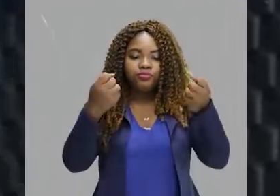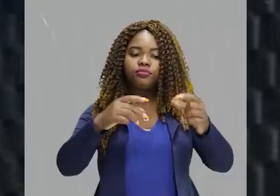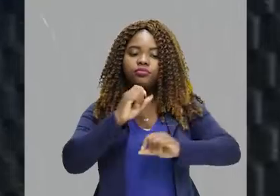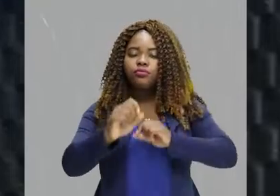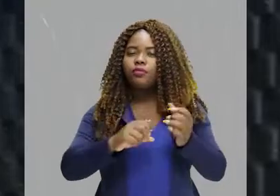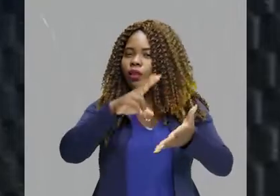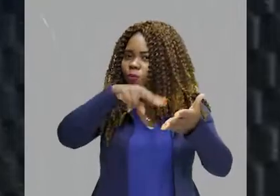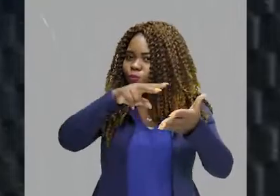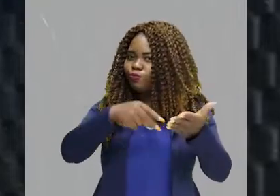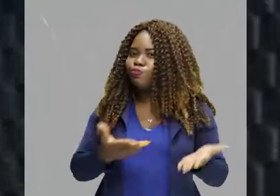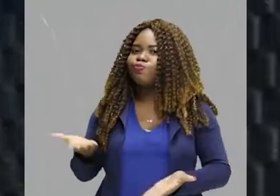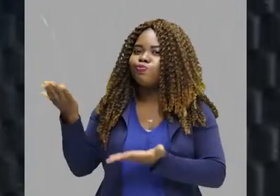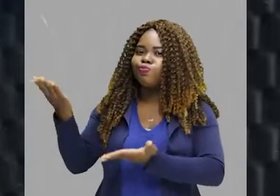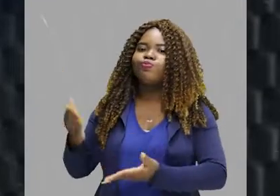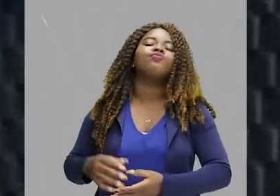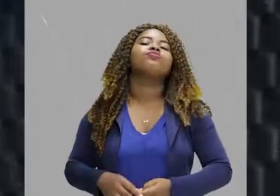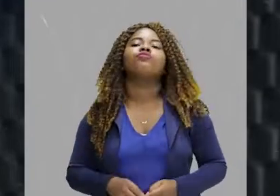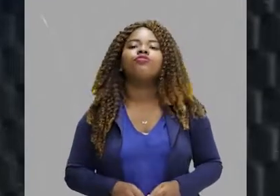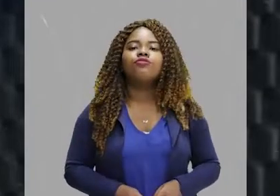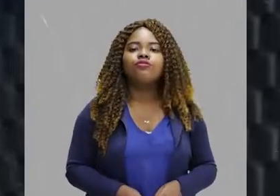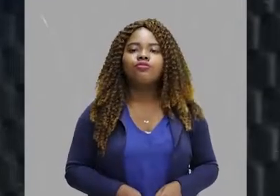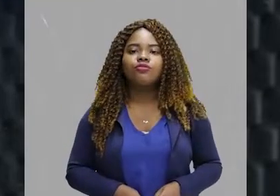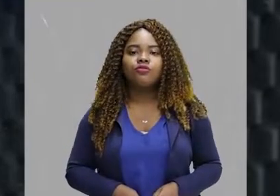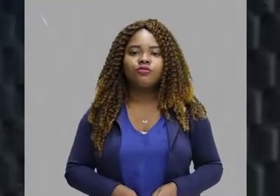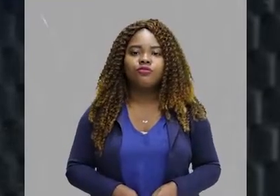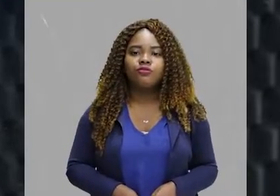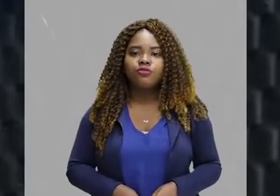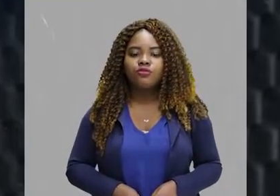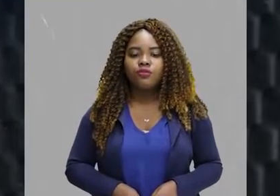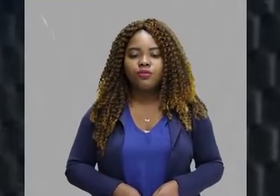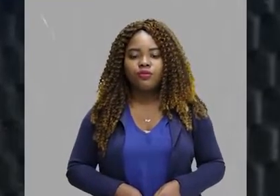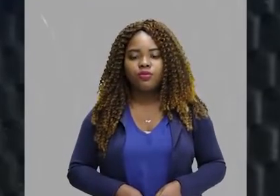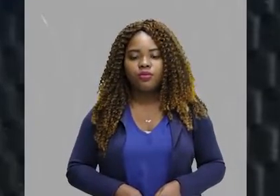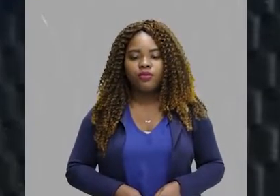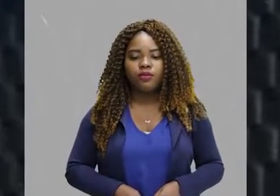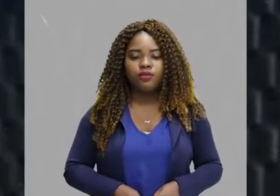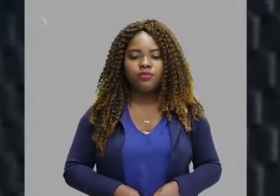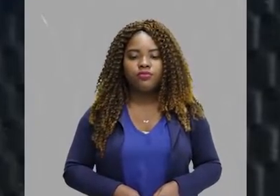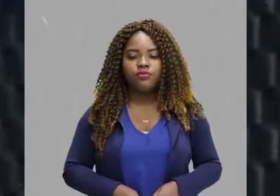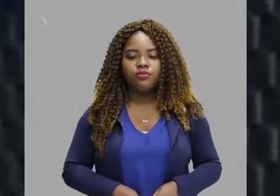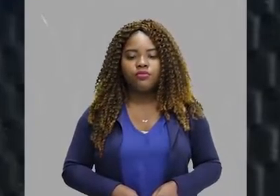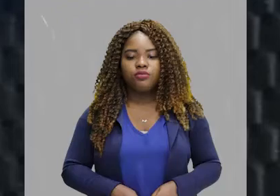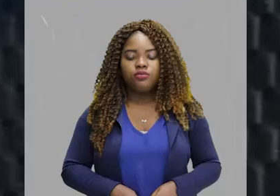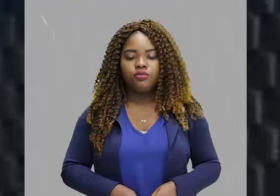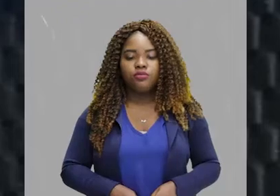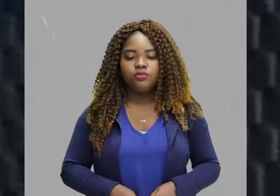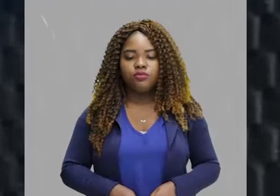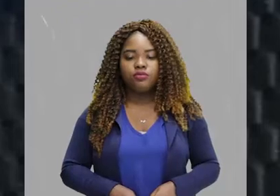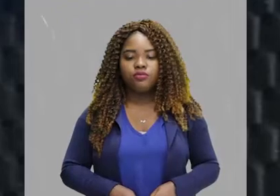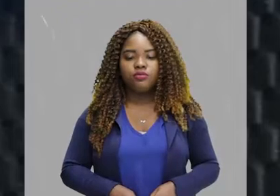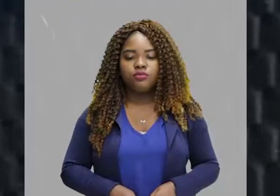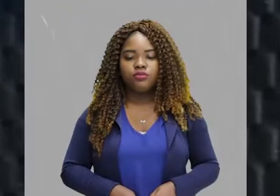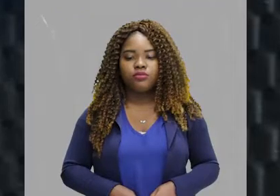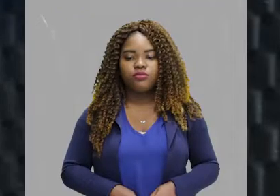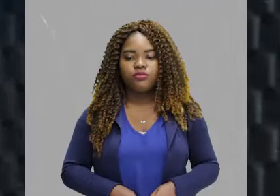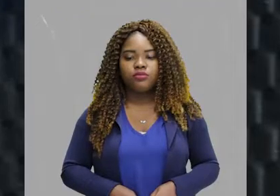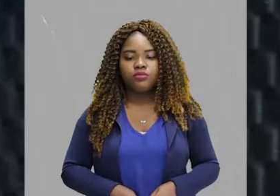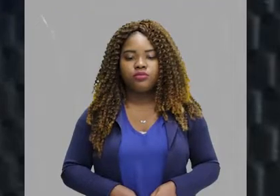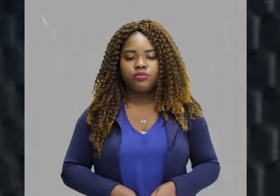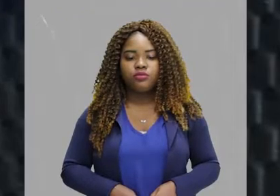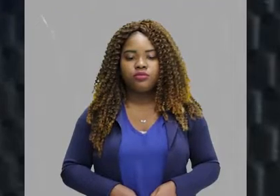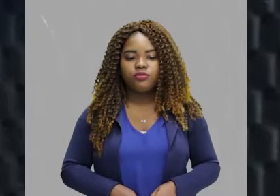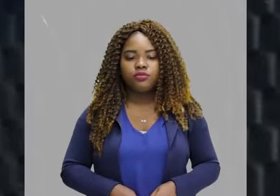seguinte: desenvolvimento sustentável é aquele que satisfaz as necessidades do